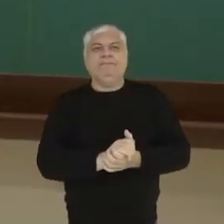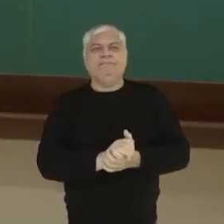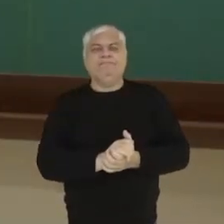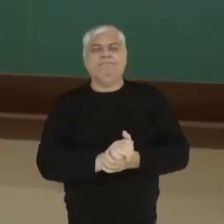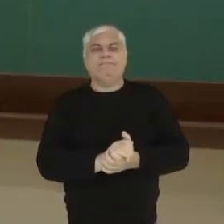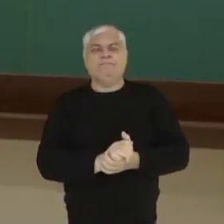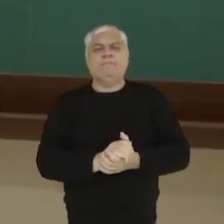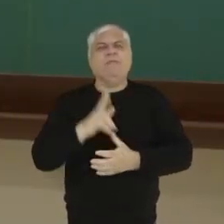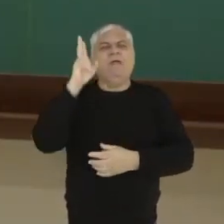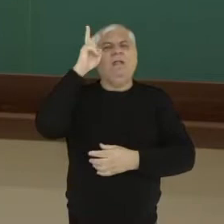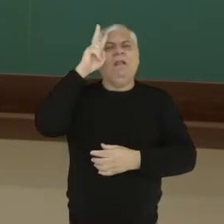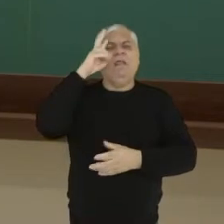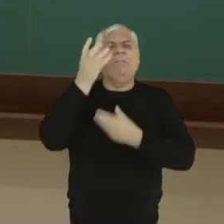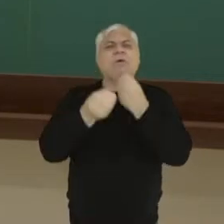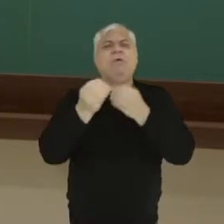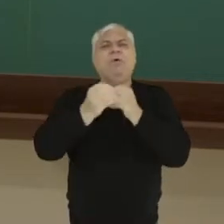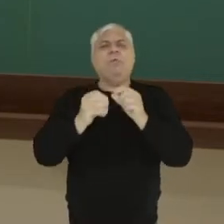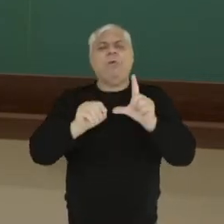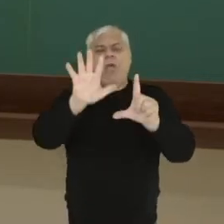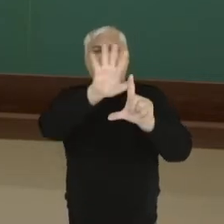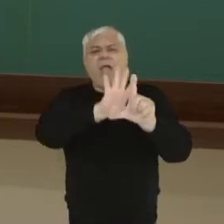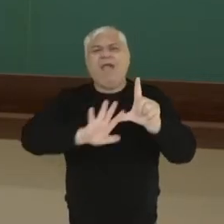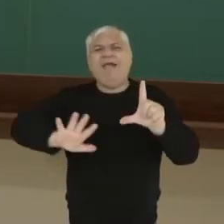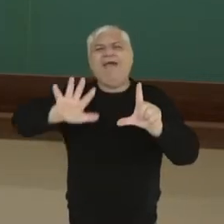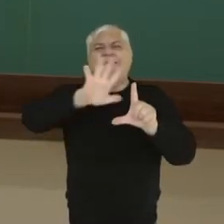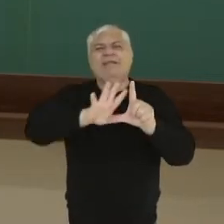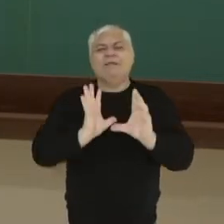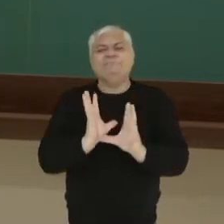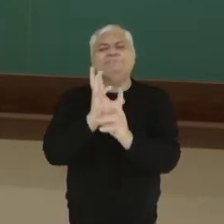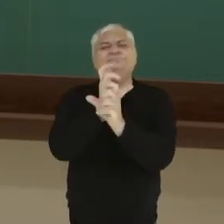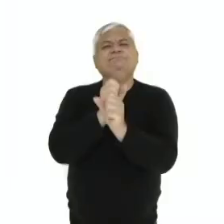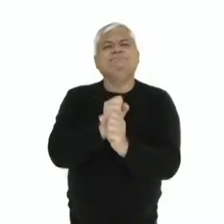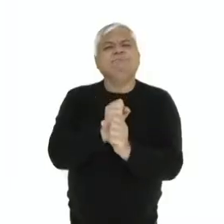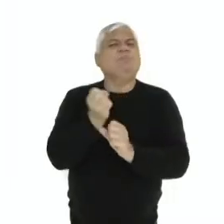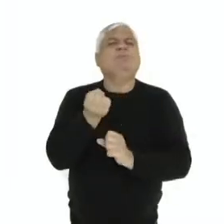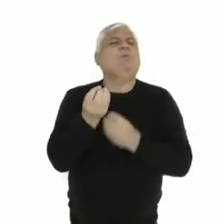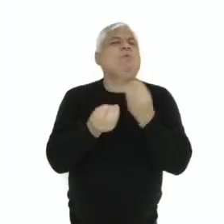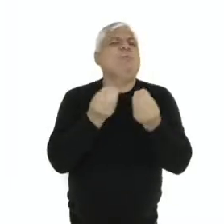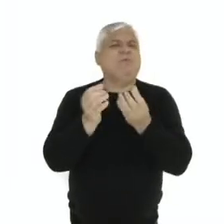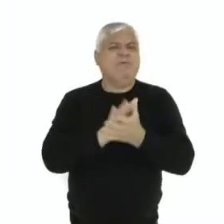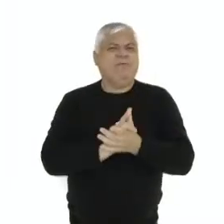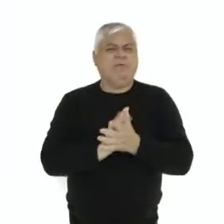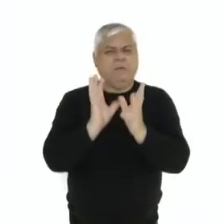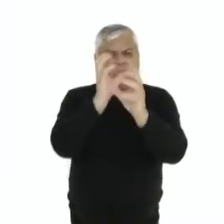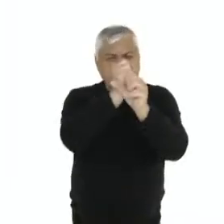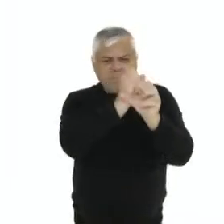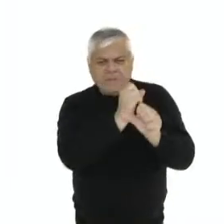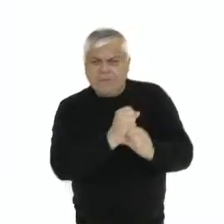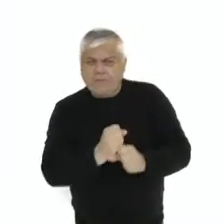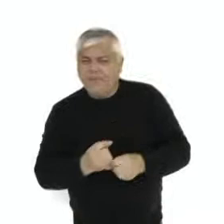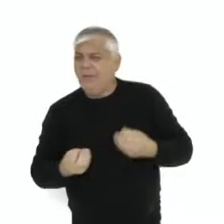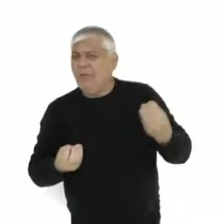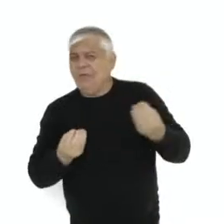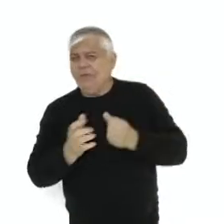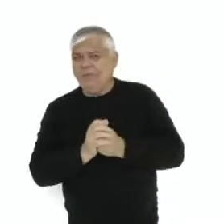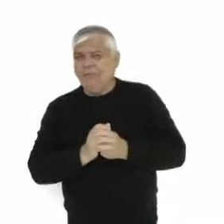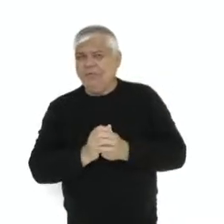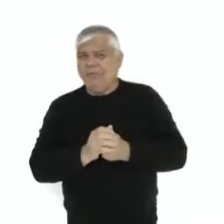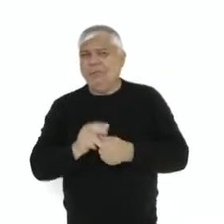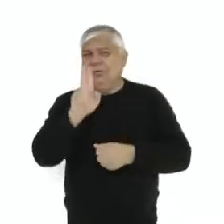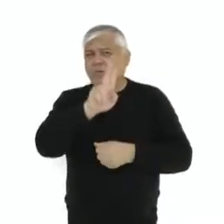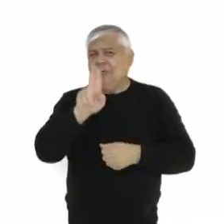Você se lembra como se determina a área de uma superfície? Como fazemos este cálculo? Quais as unidades de medida